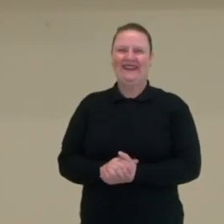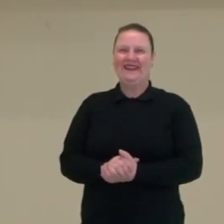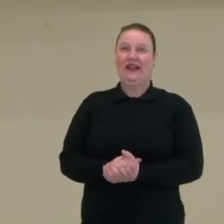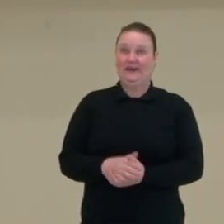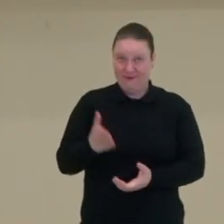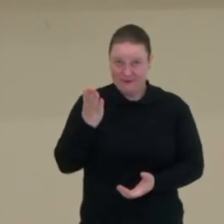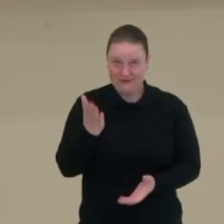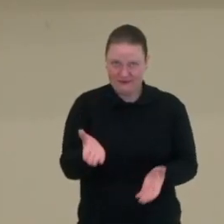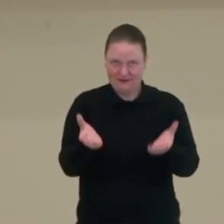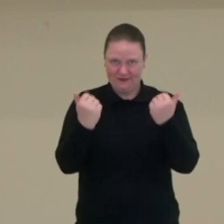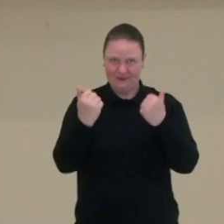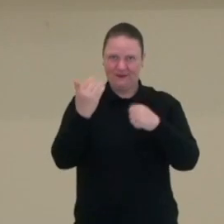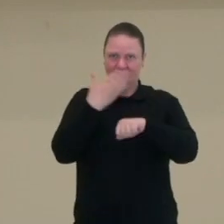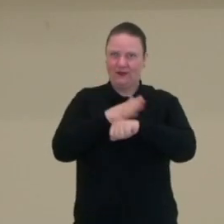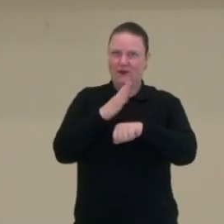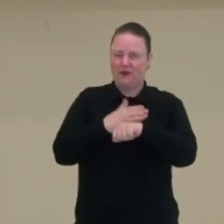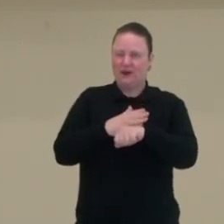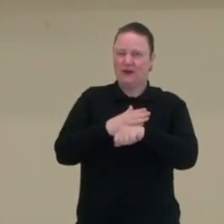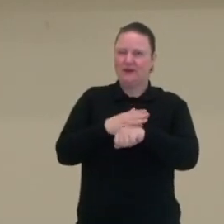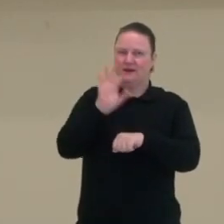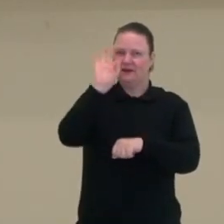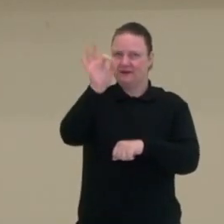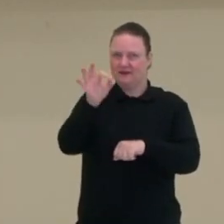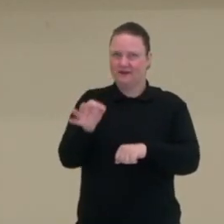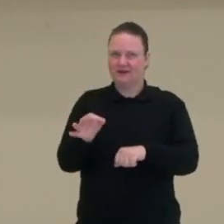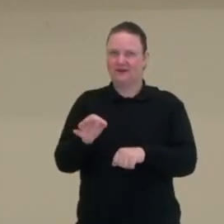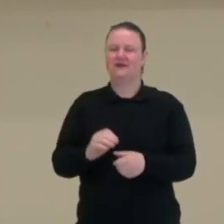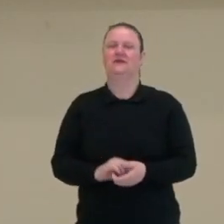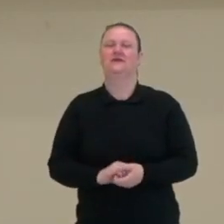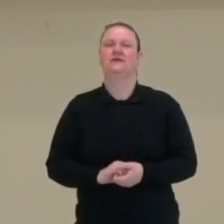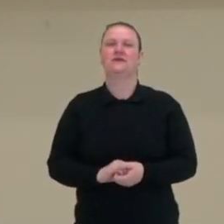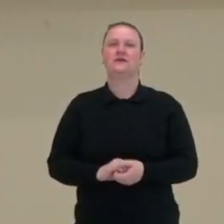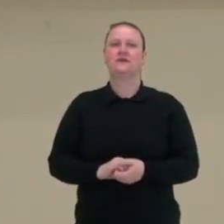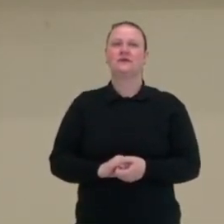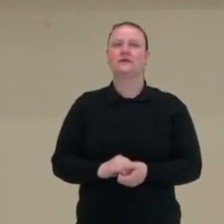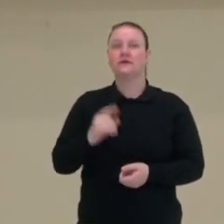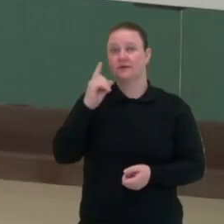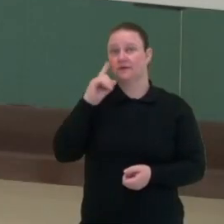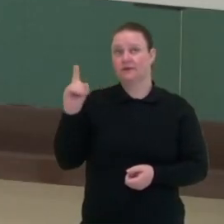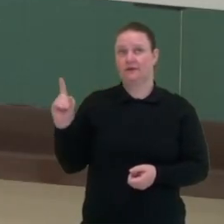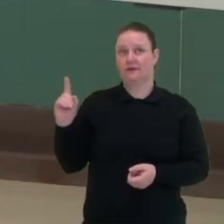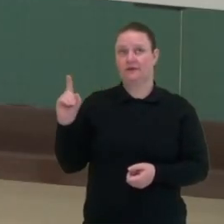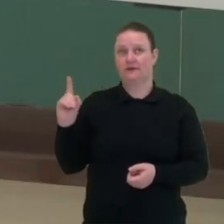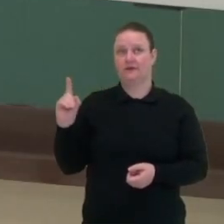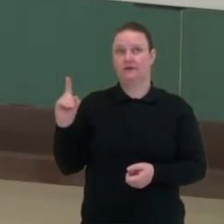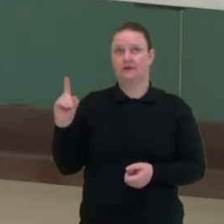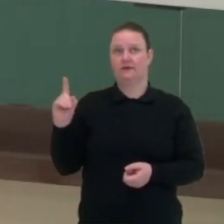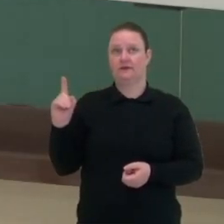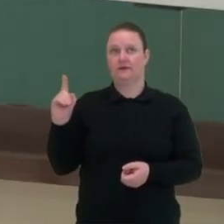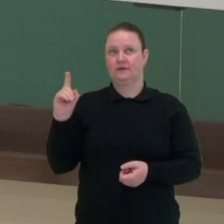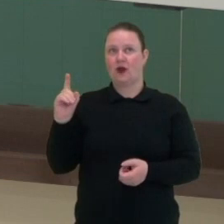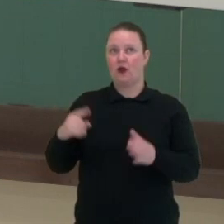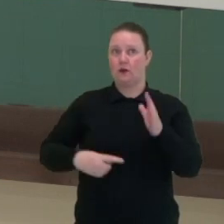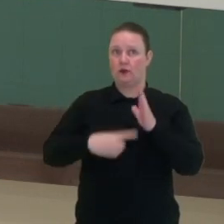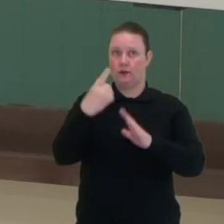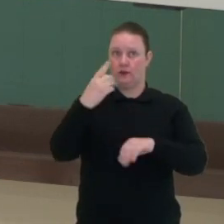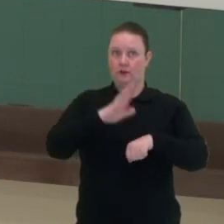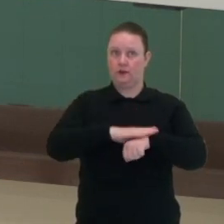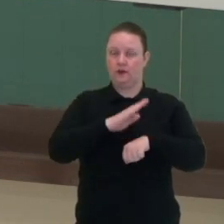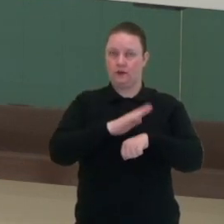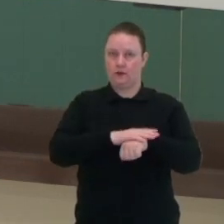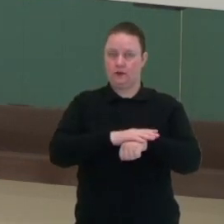Vamos lá, pessoal, vamos corrigir então o nosso praticando 1. Olha só, então, primeiro passo, né? Nós